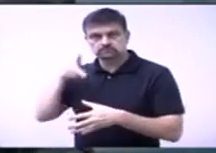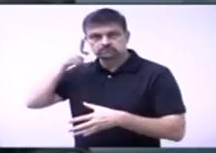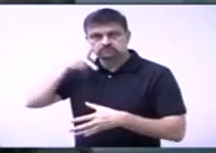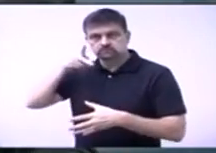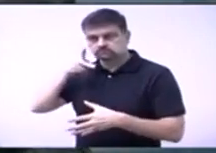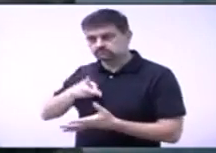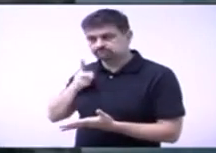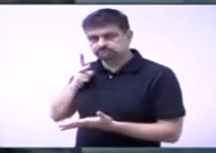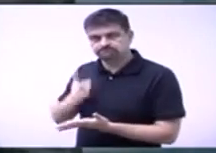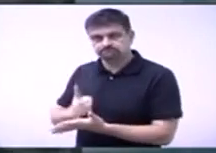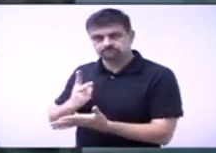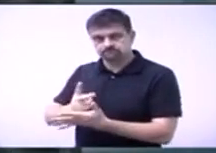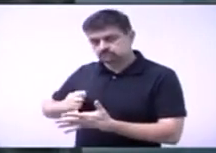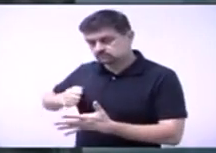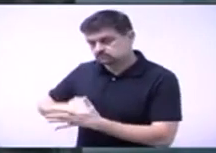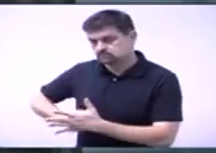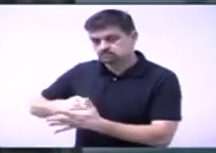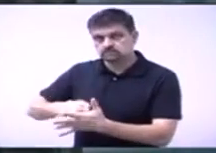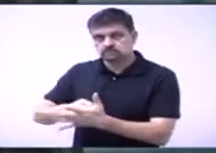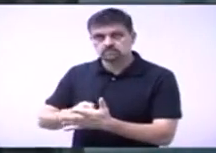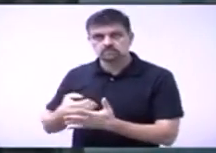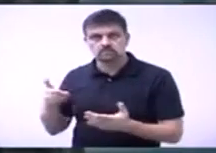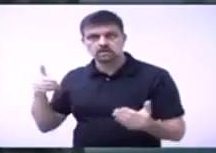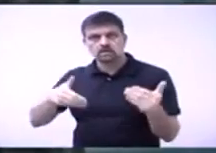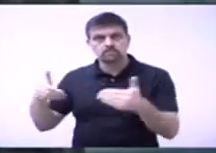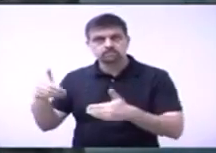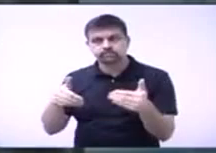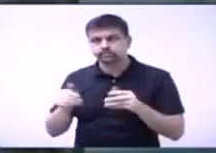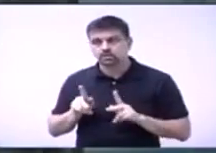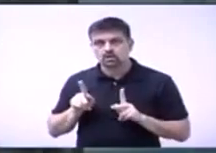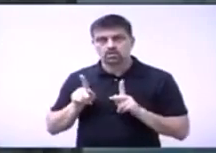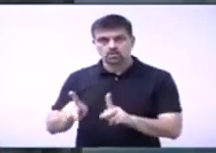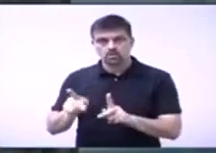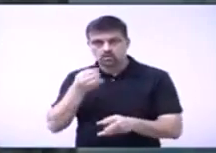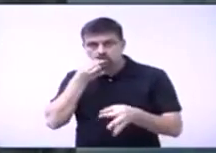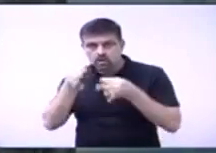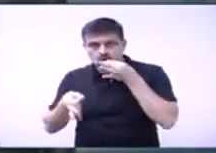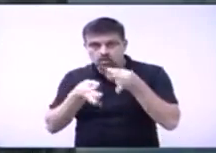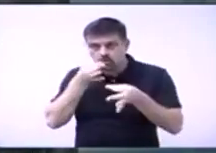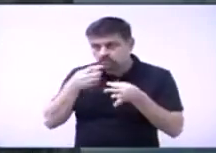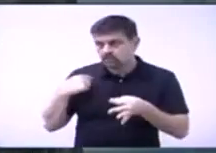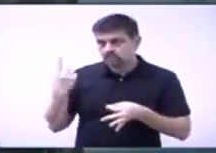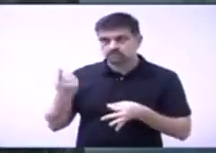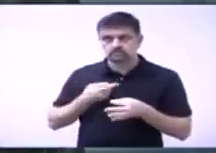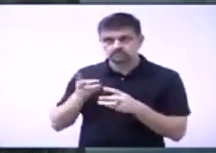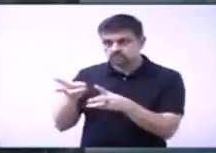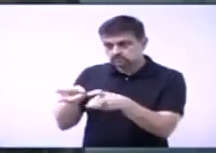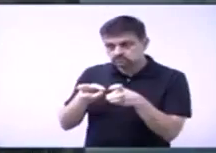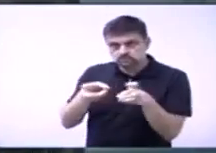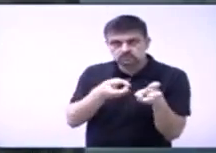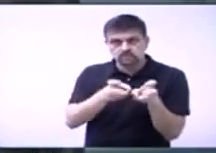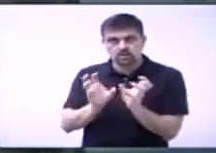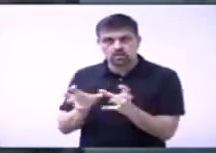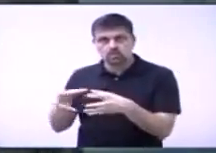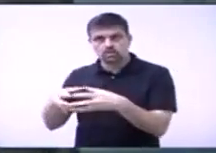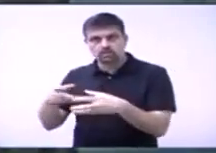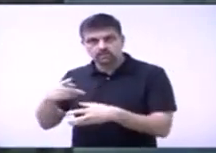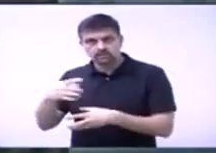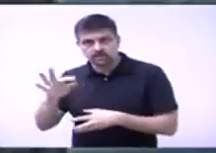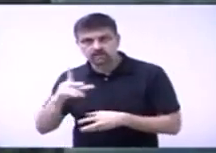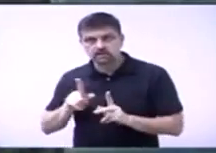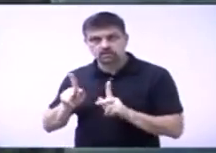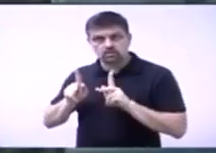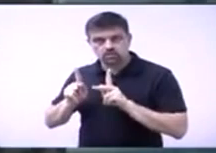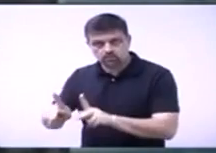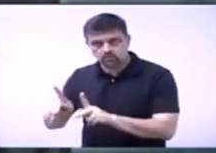é a participação popular, que a gente preza e observa bastante isso no Partido dos Trabalhadores. Então,